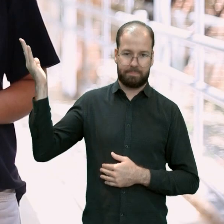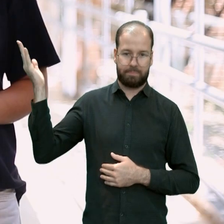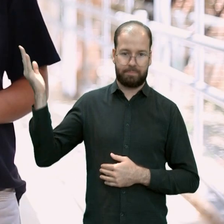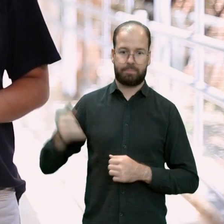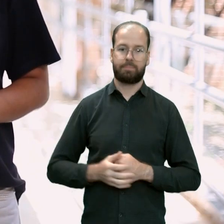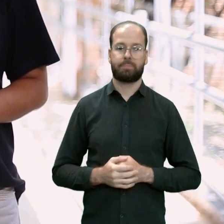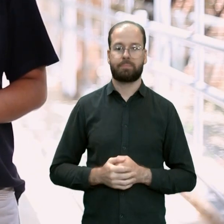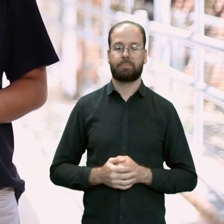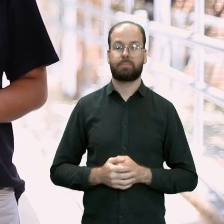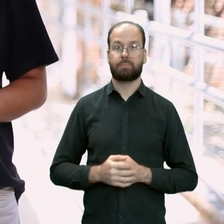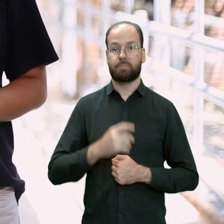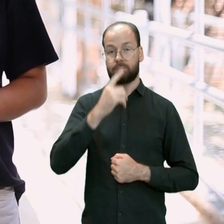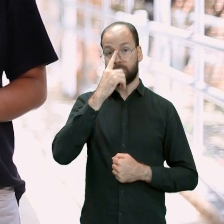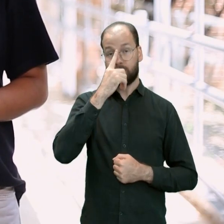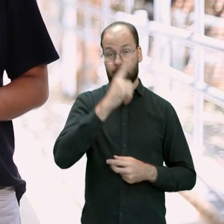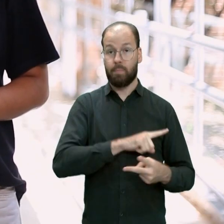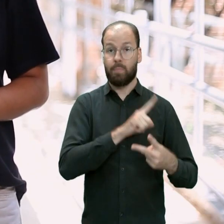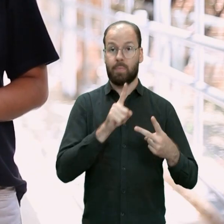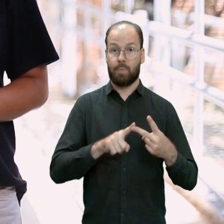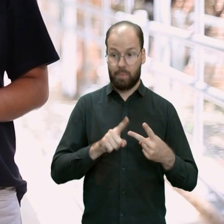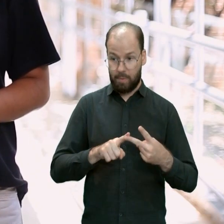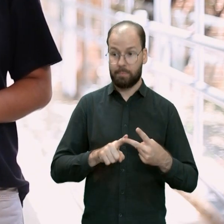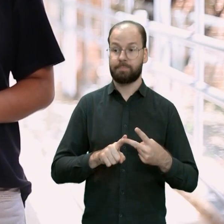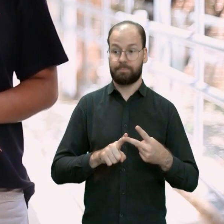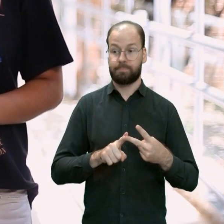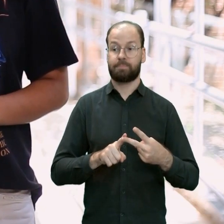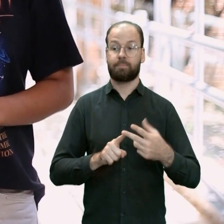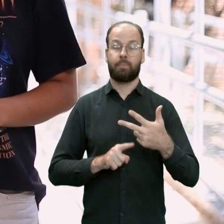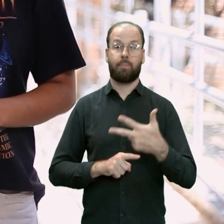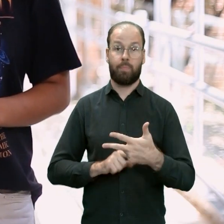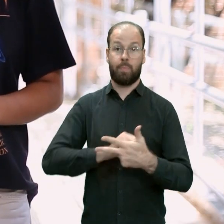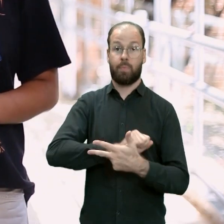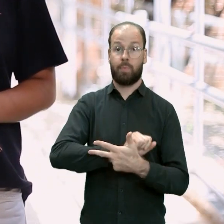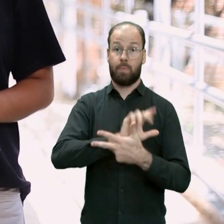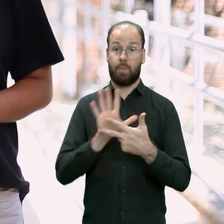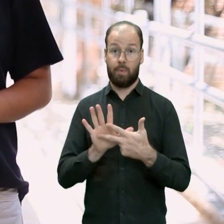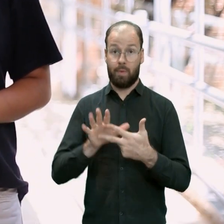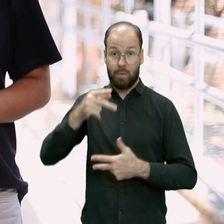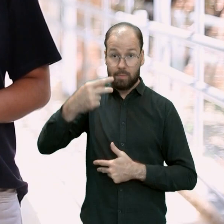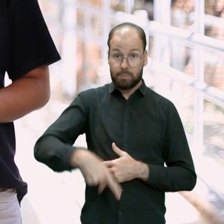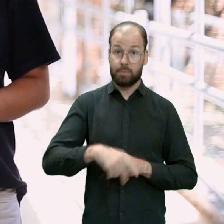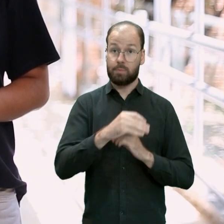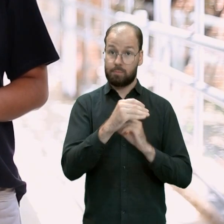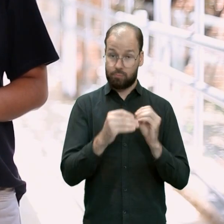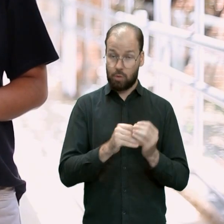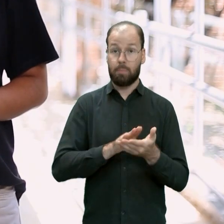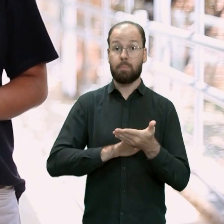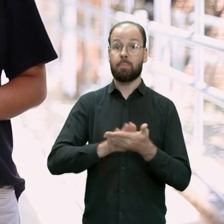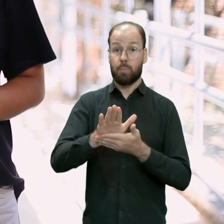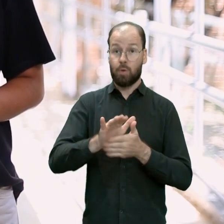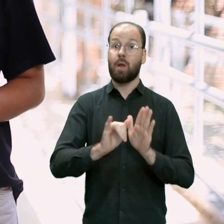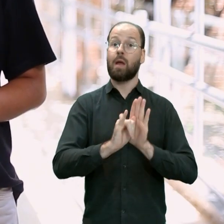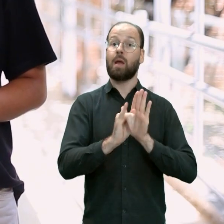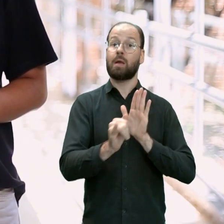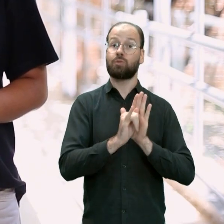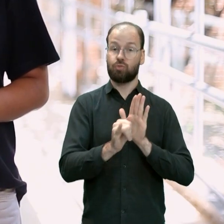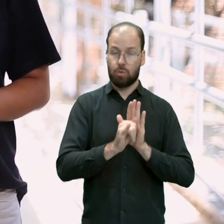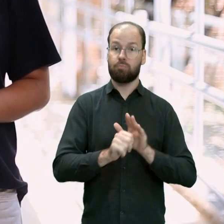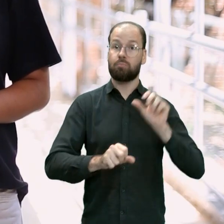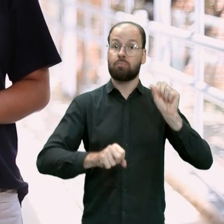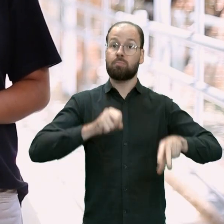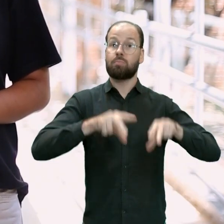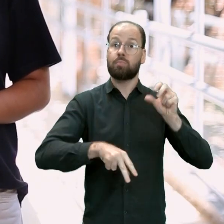ppgca.evz.ufg.br. O Instituto Verbena da Universidade Federal de Goiás publicou o edital do processo seletivo para ingresso no curso